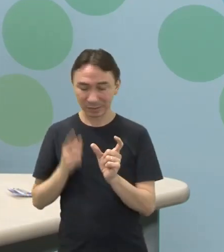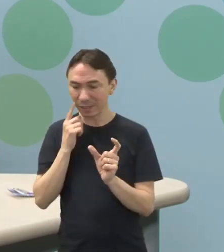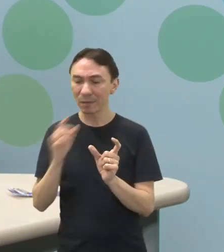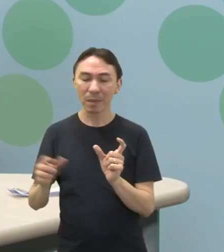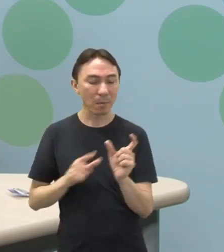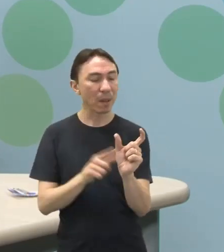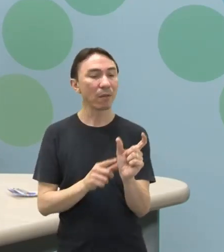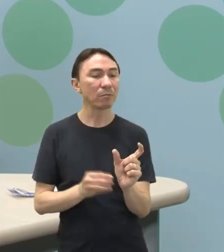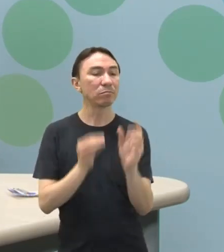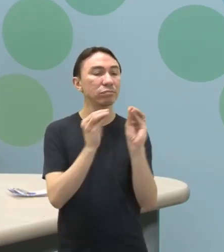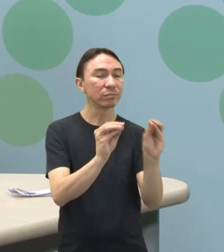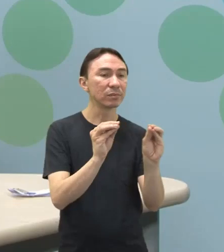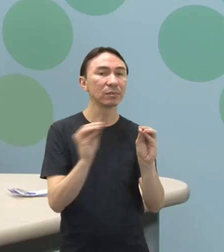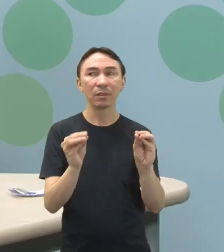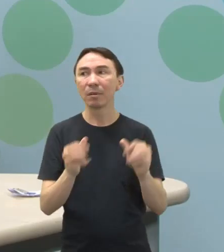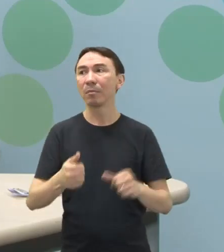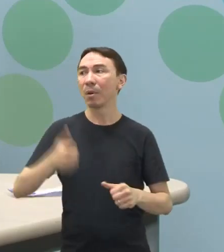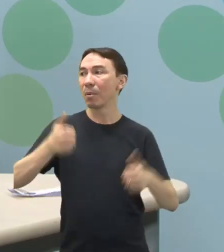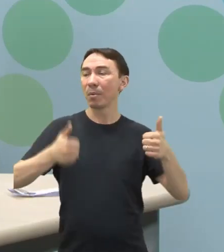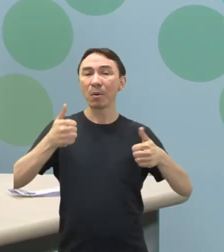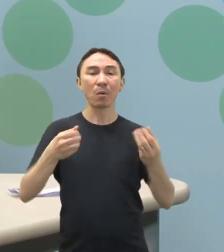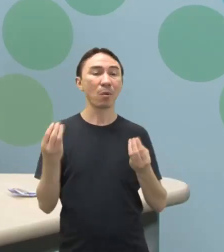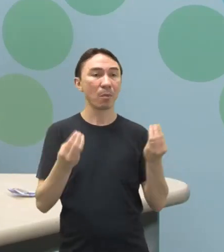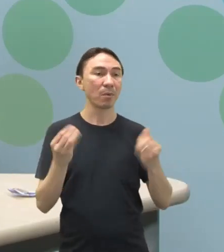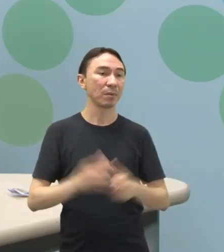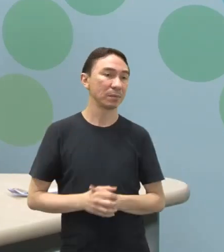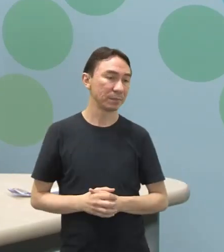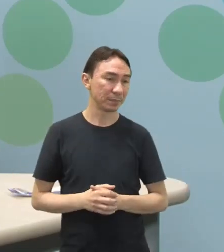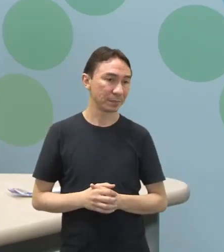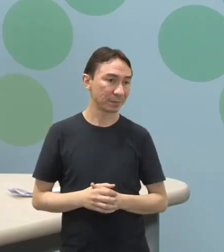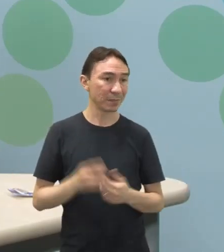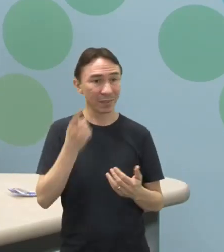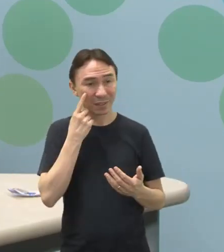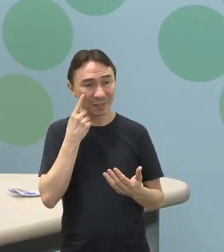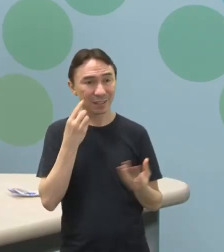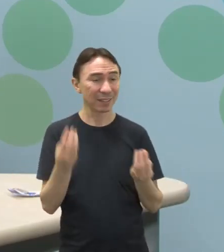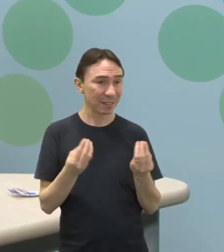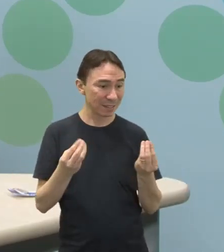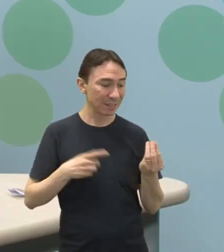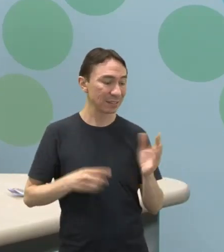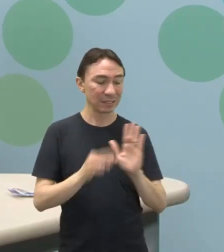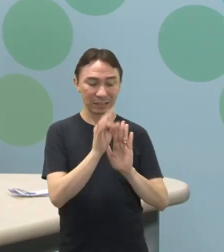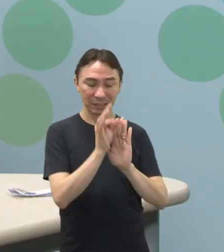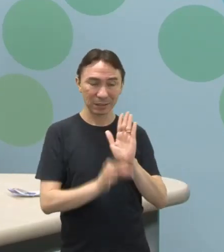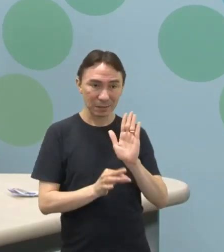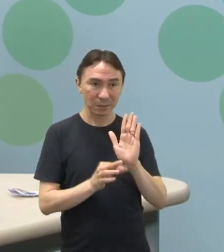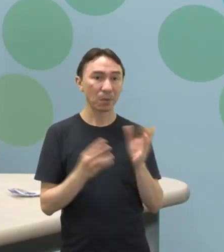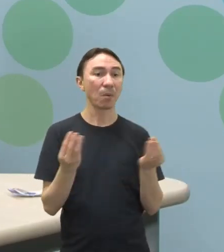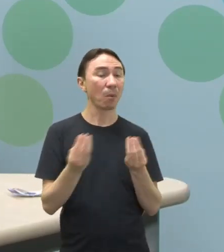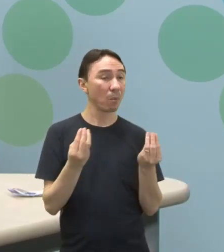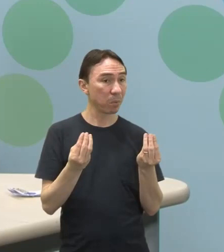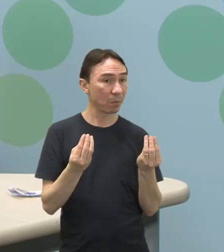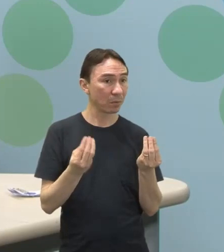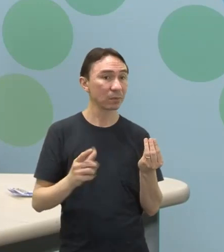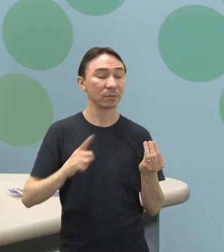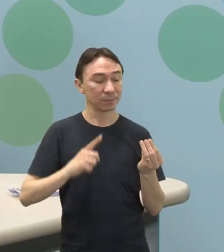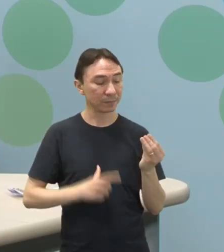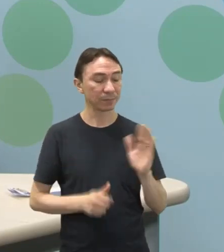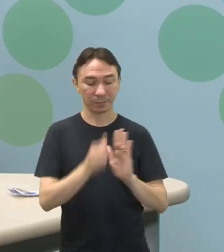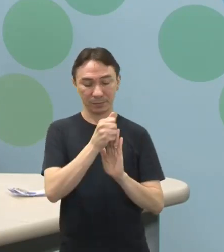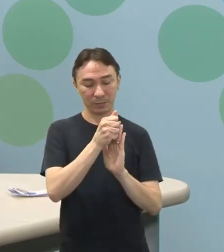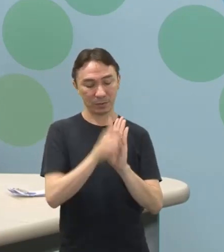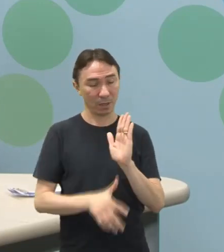a proposta é explorar de várias formas os o texto da e nesta atividade